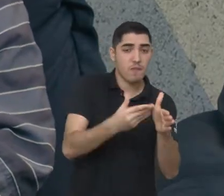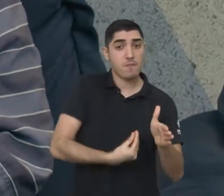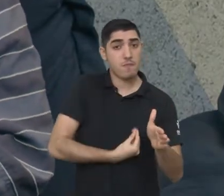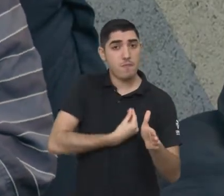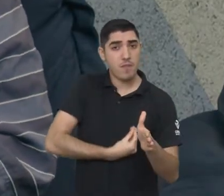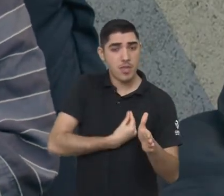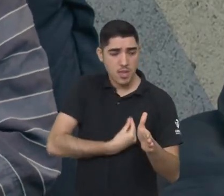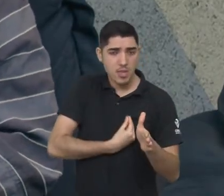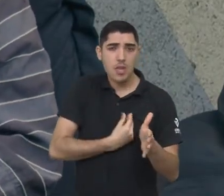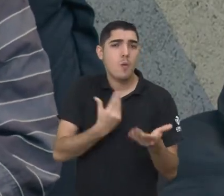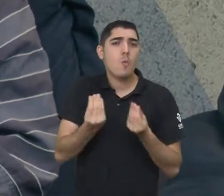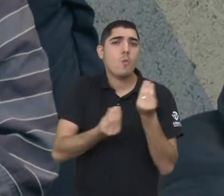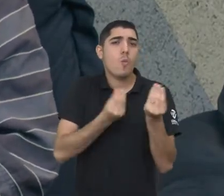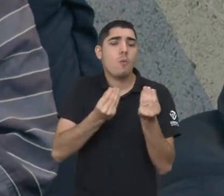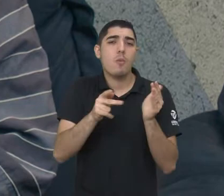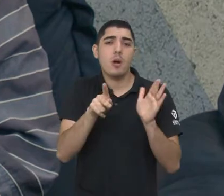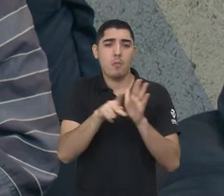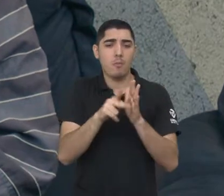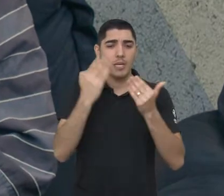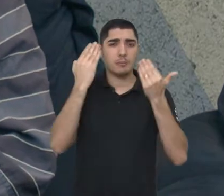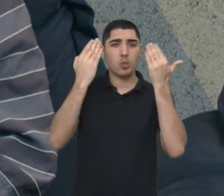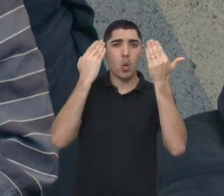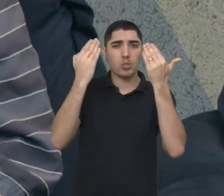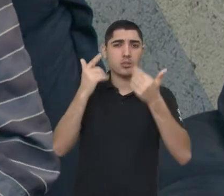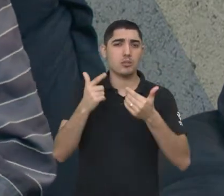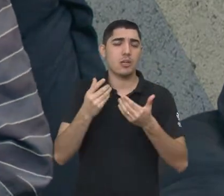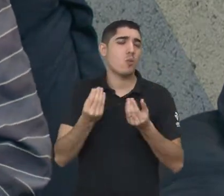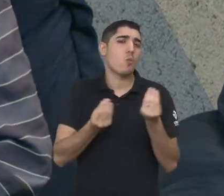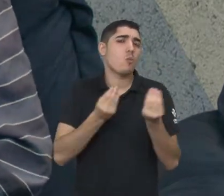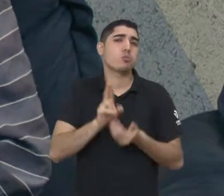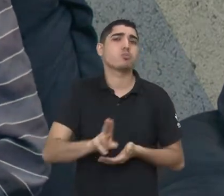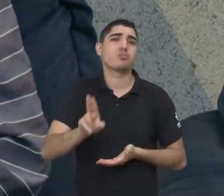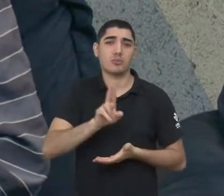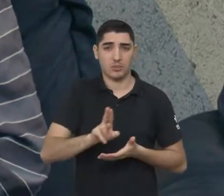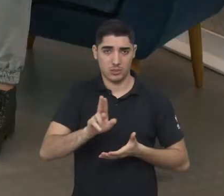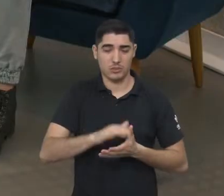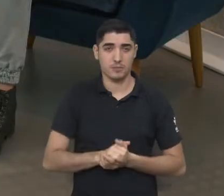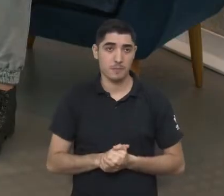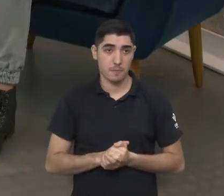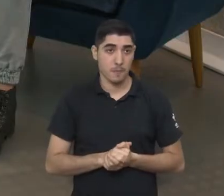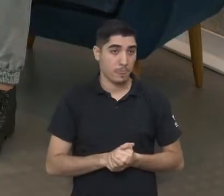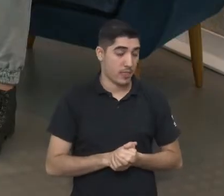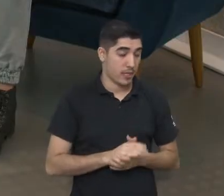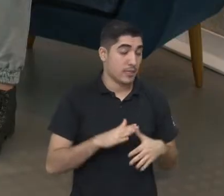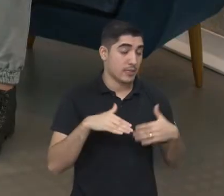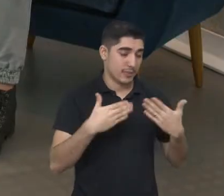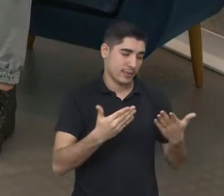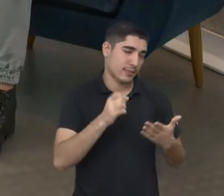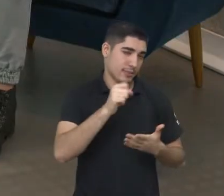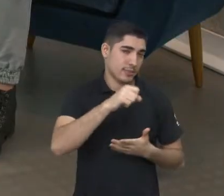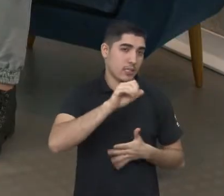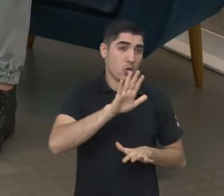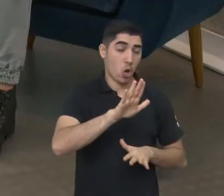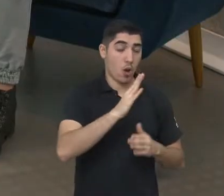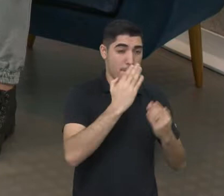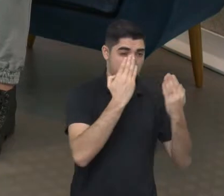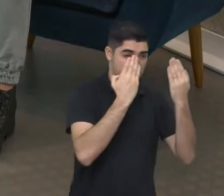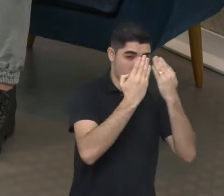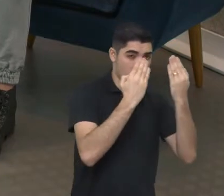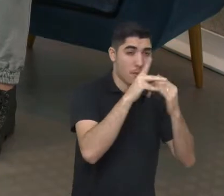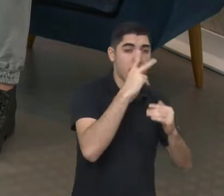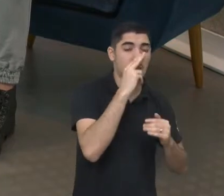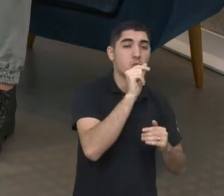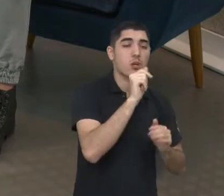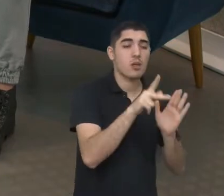um pouco mais das áreas que a psicologia ela atua? Sim. Eu digo que a psicologia ela é como se fosse uma ciência